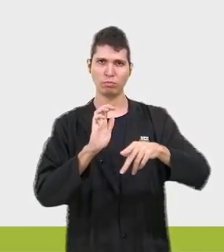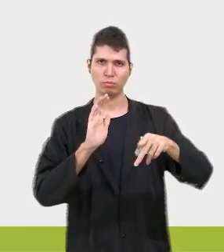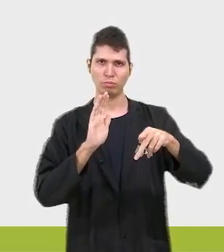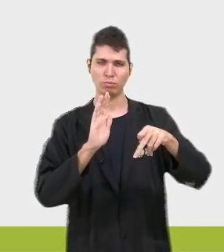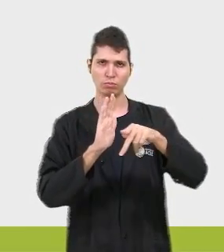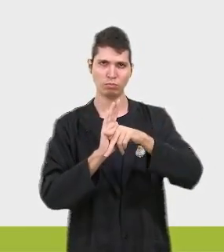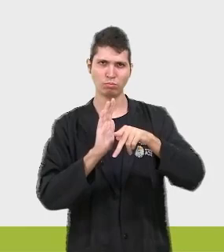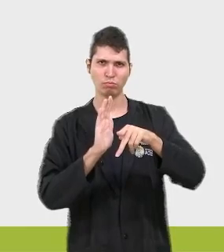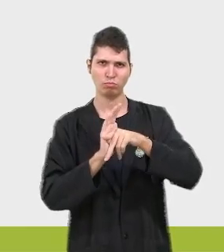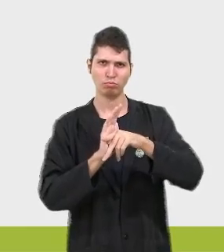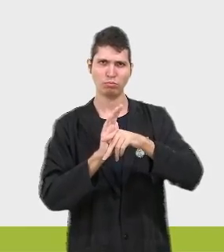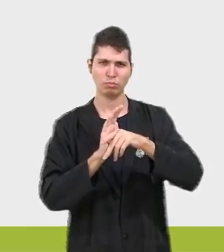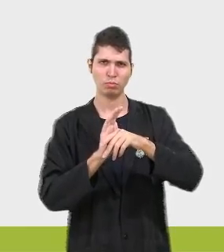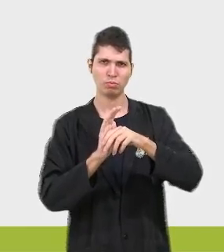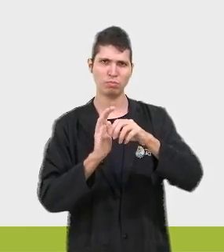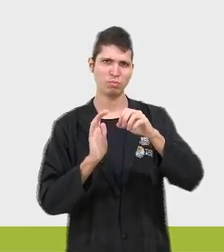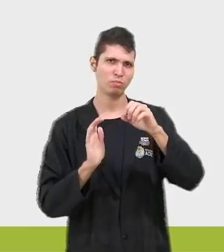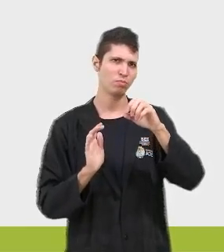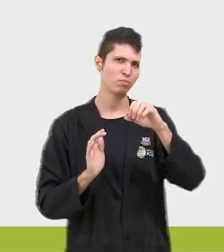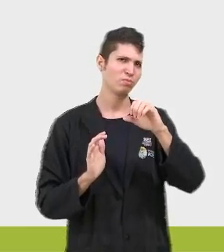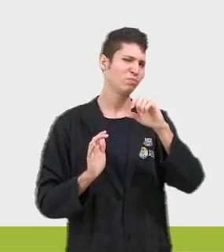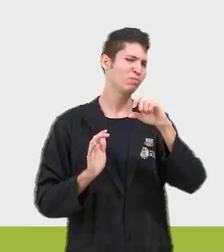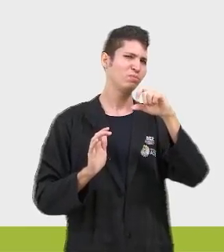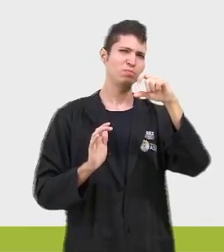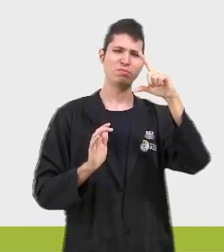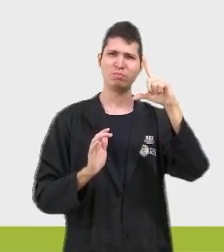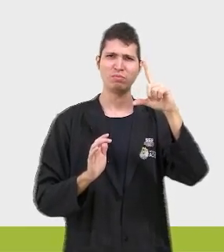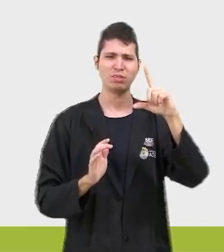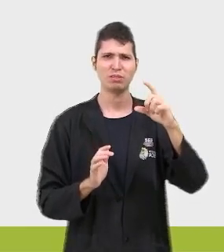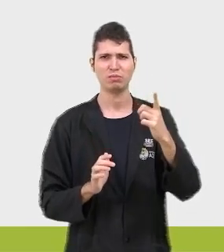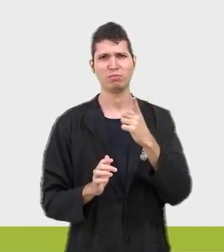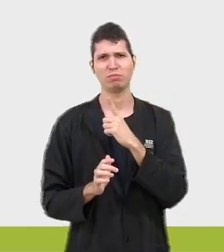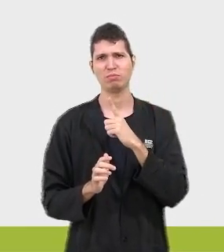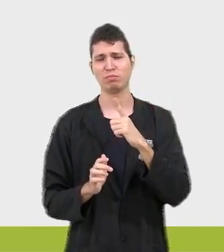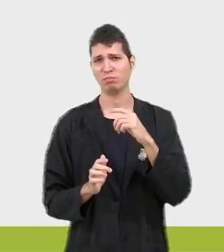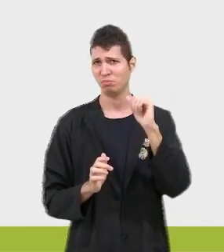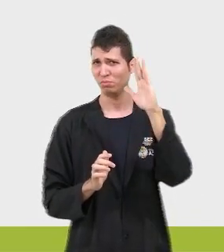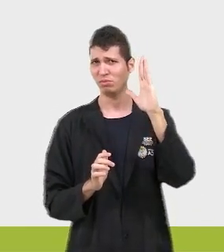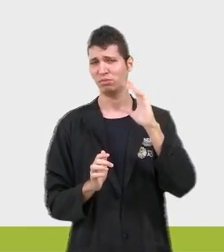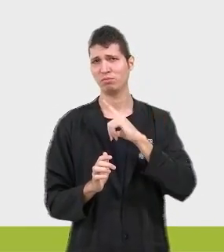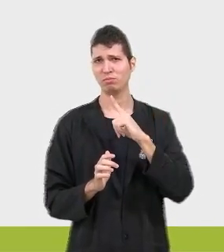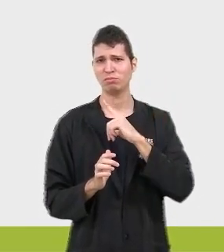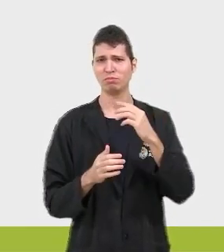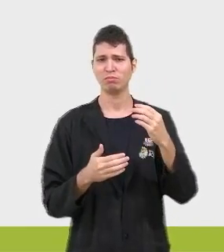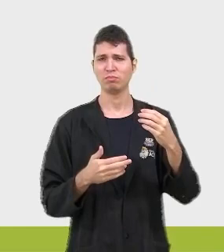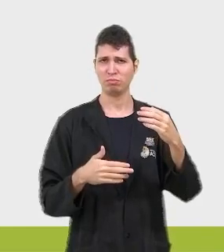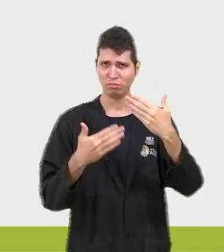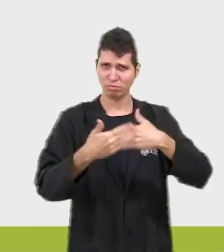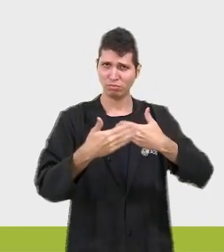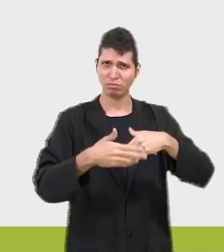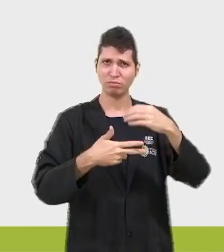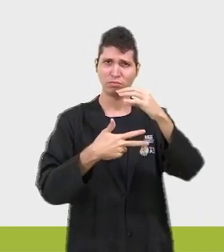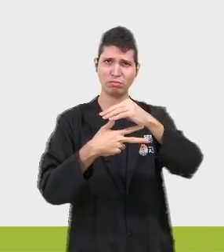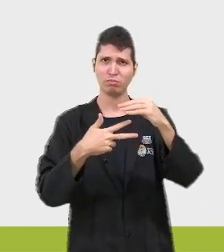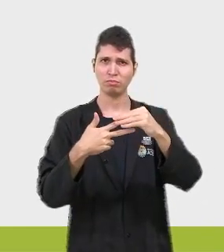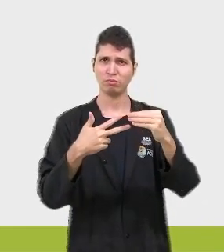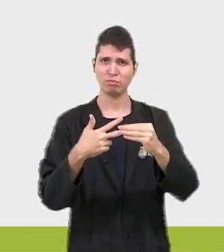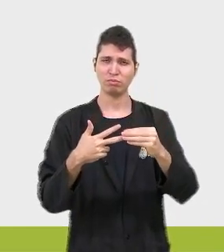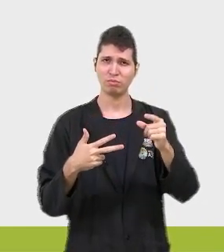propriedades mais comentadas, principalmente nas provas, questões do Enem. Você precisa entender aí como é que funciona